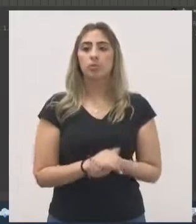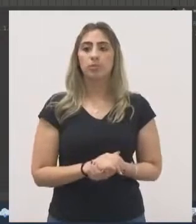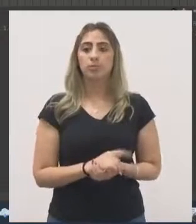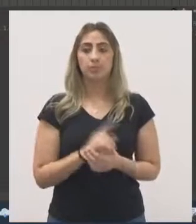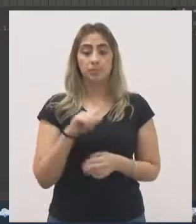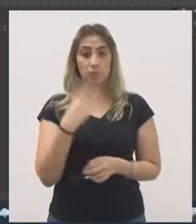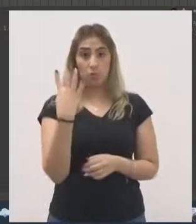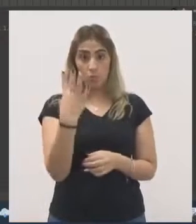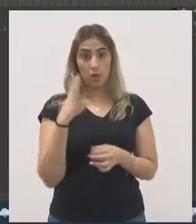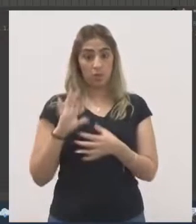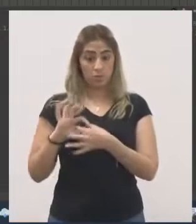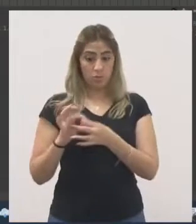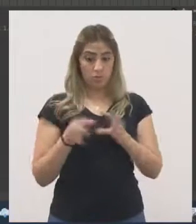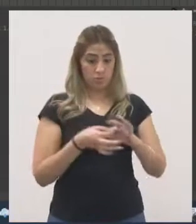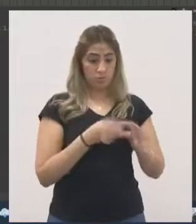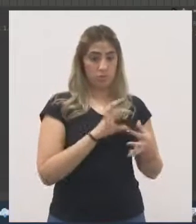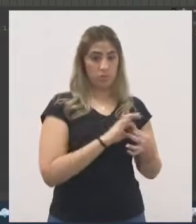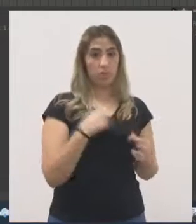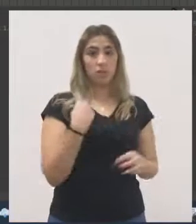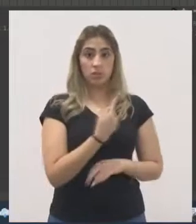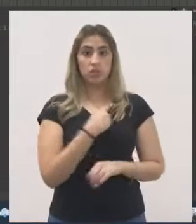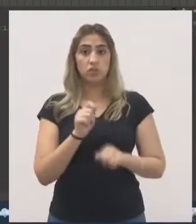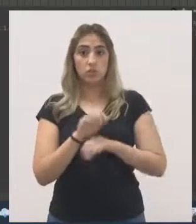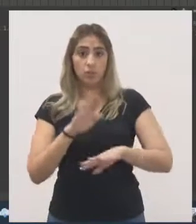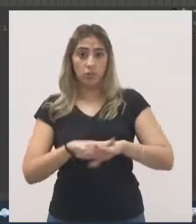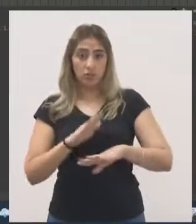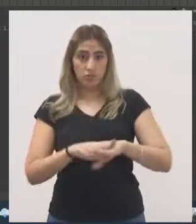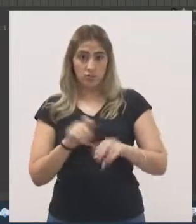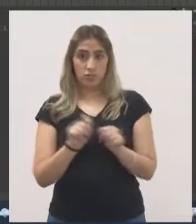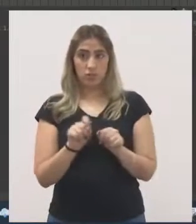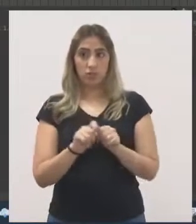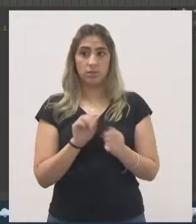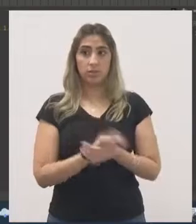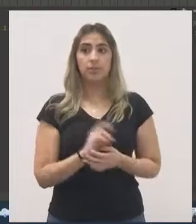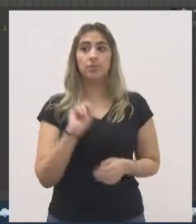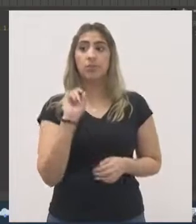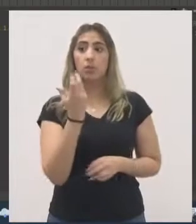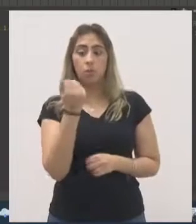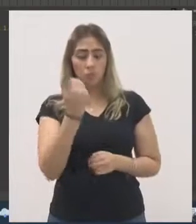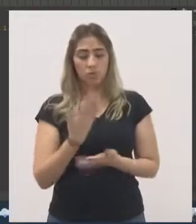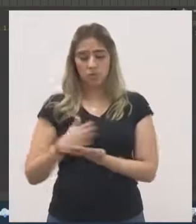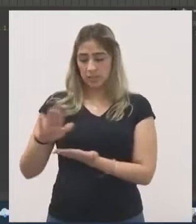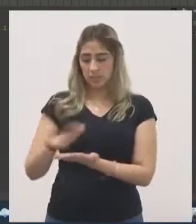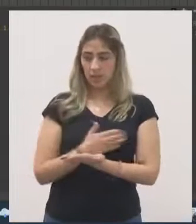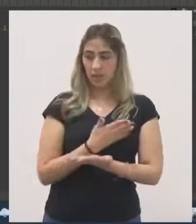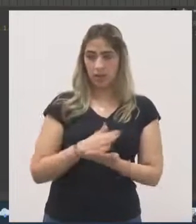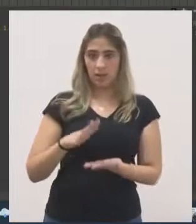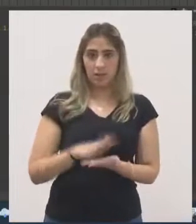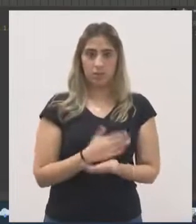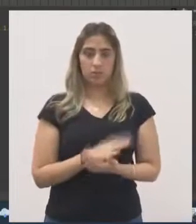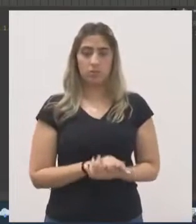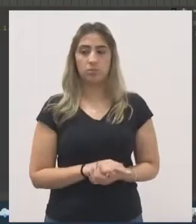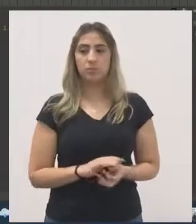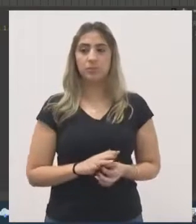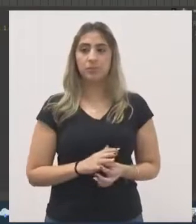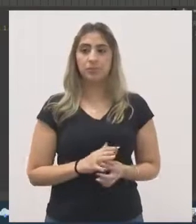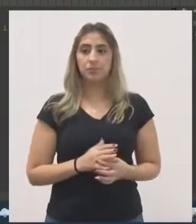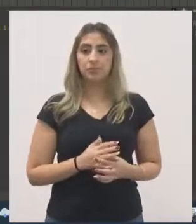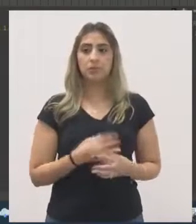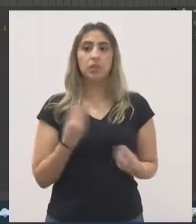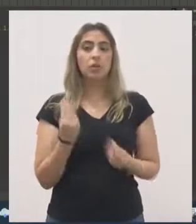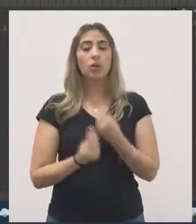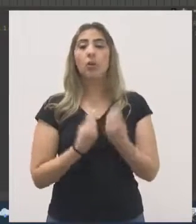4 segmentos e que a gente pode juntar em um, por exemplo. Ou a gente pode deixar separado. São 4 produções, digamos assim. Isso. Como